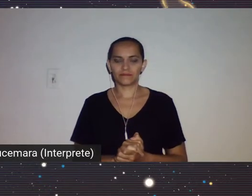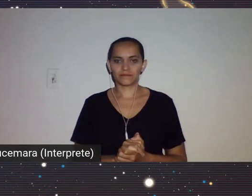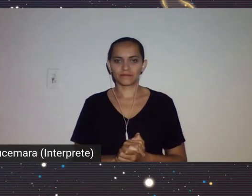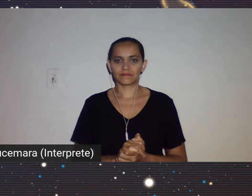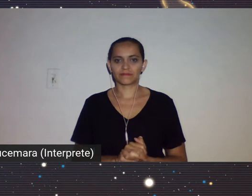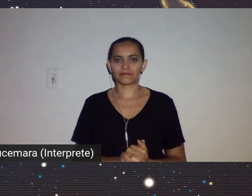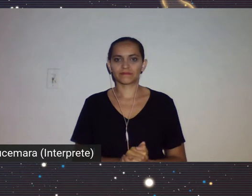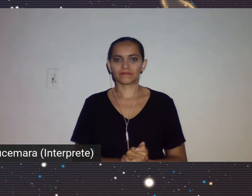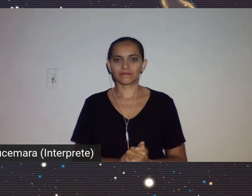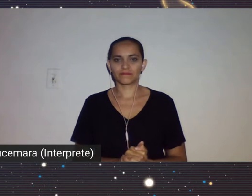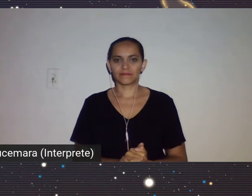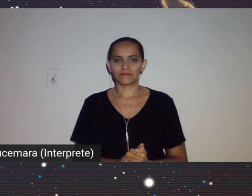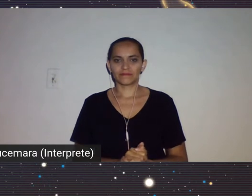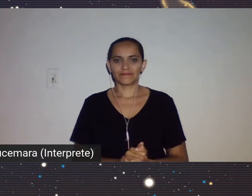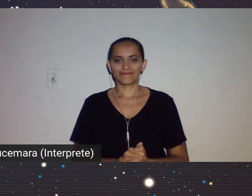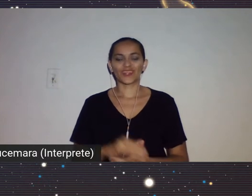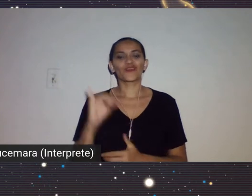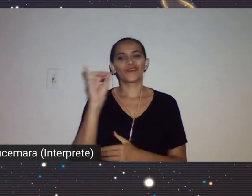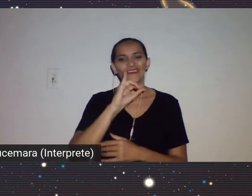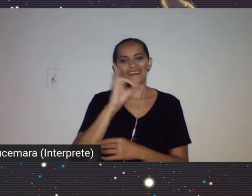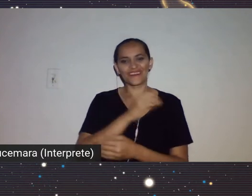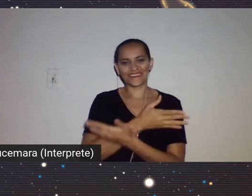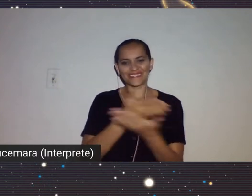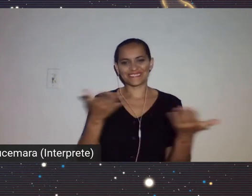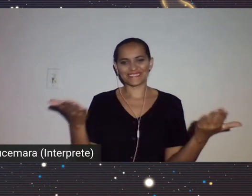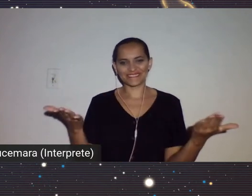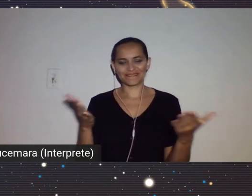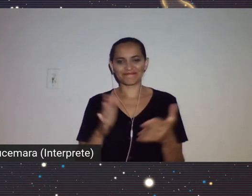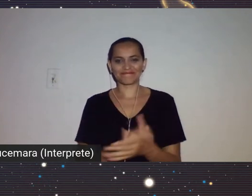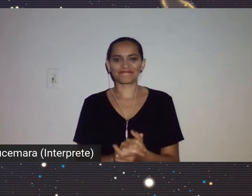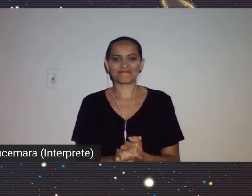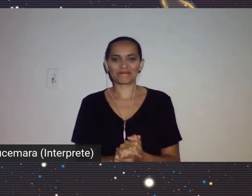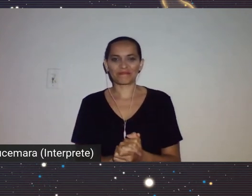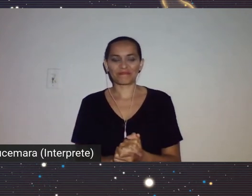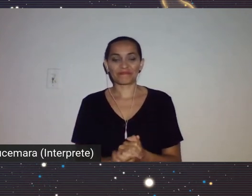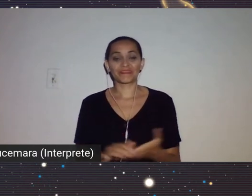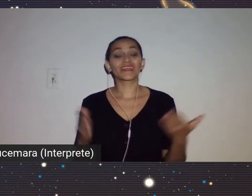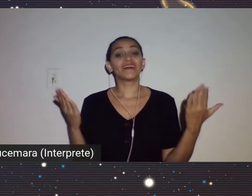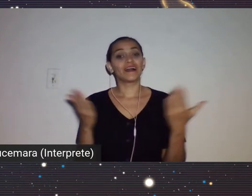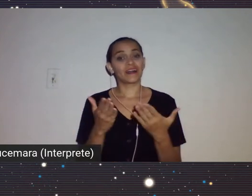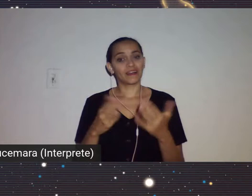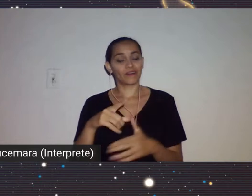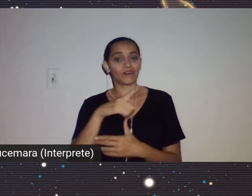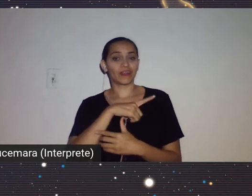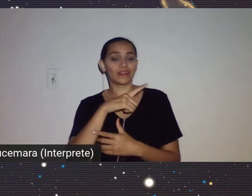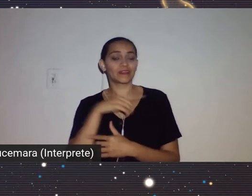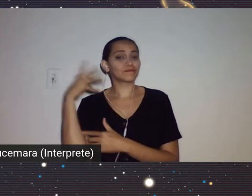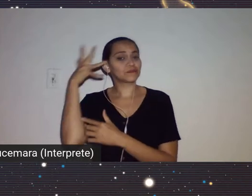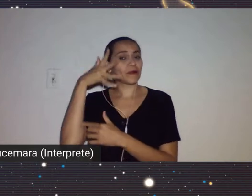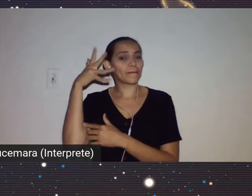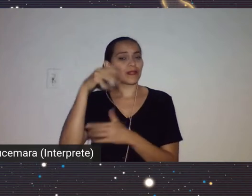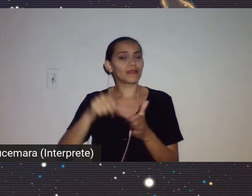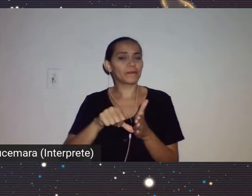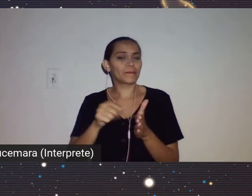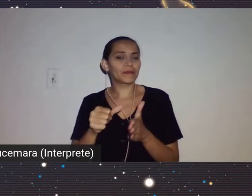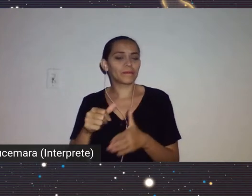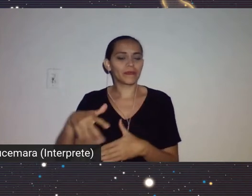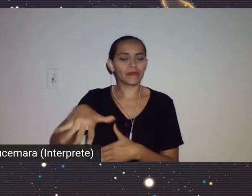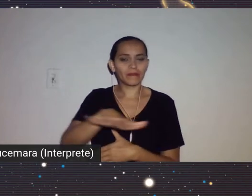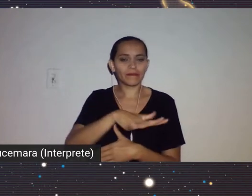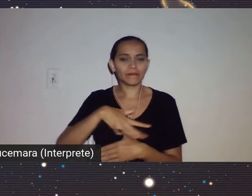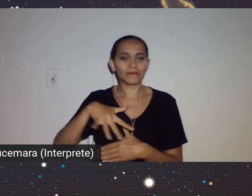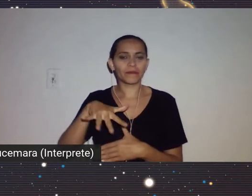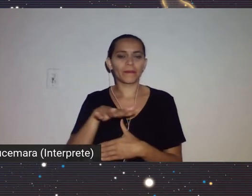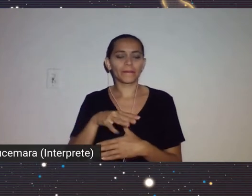Oi, gente. Agora nós vamos ter A palestra Primeiros Passos com Deep Learning: Como